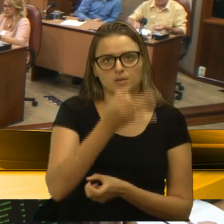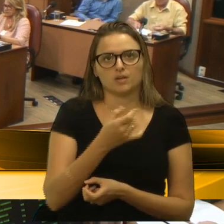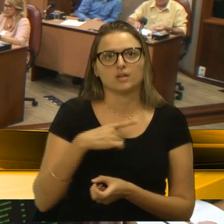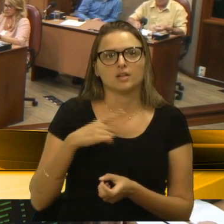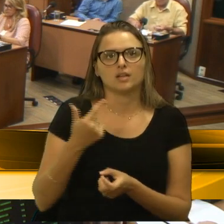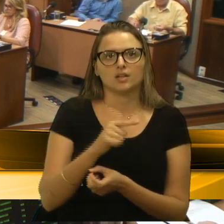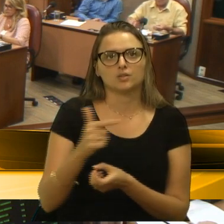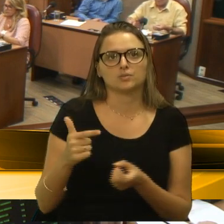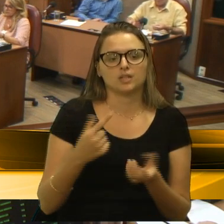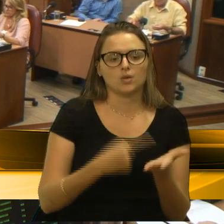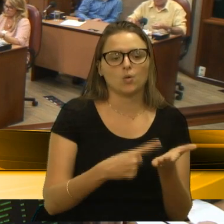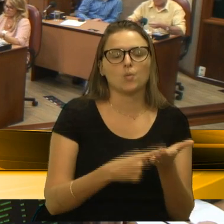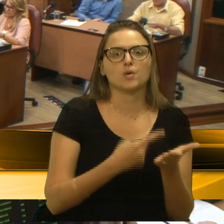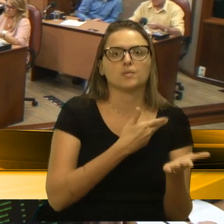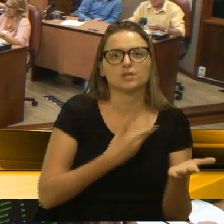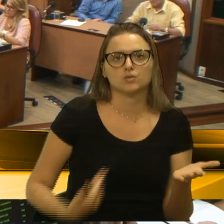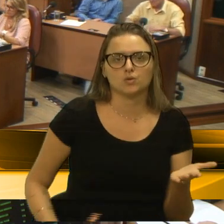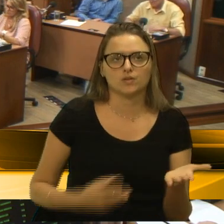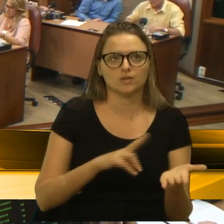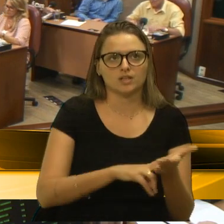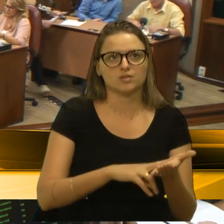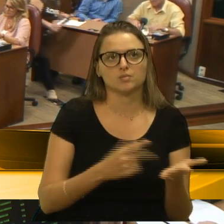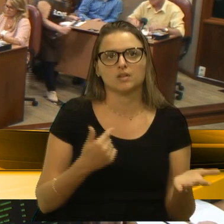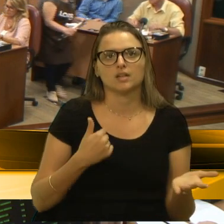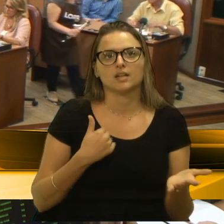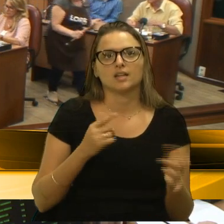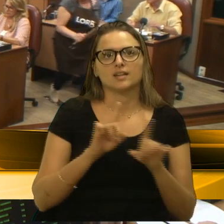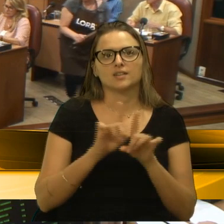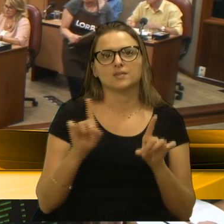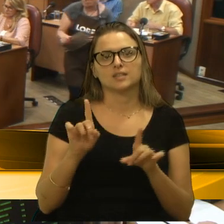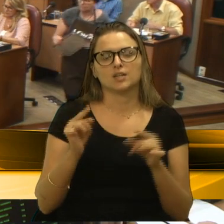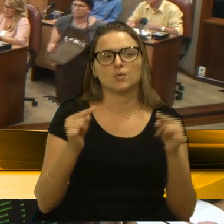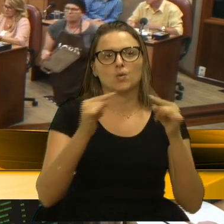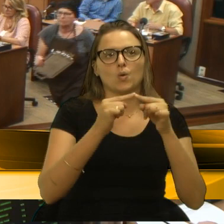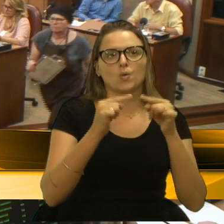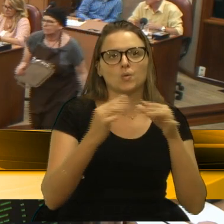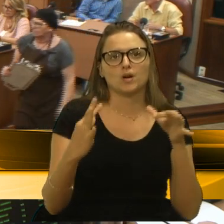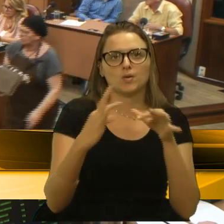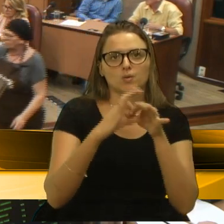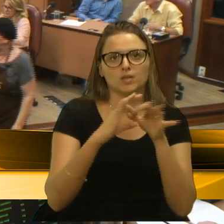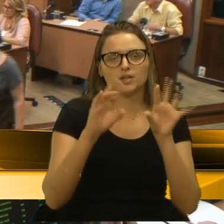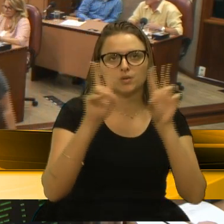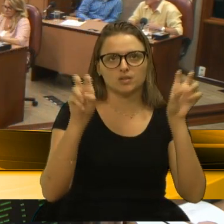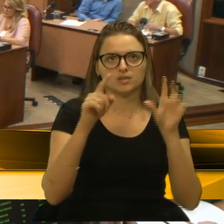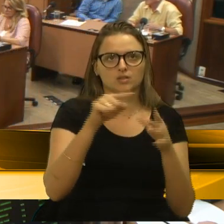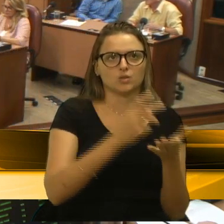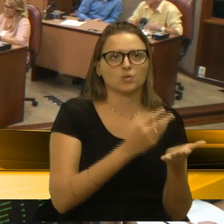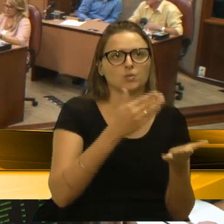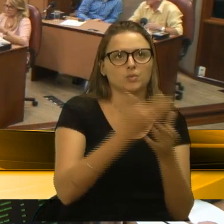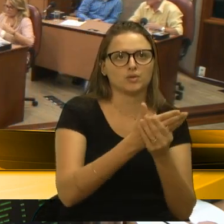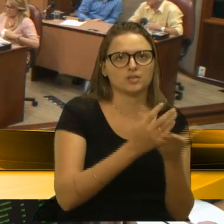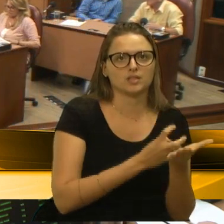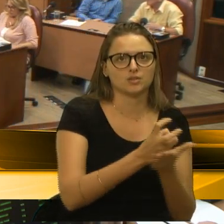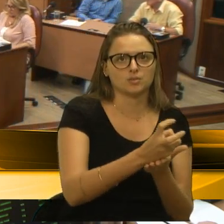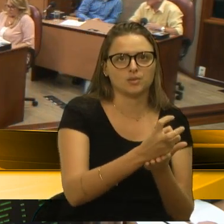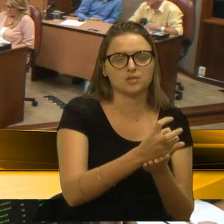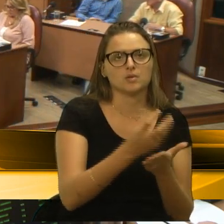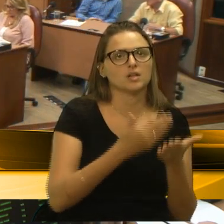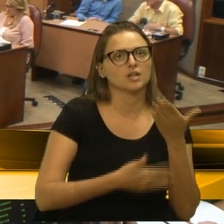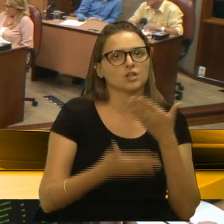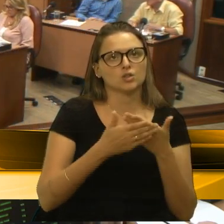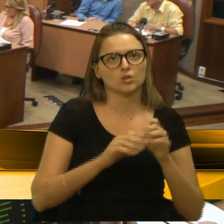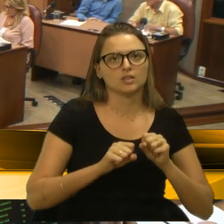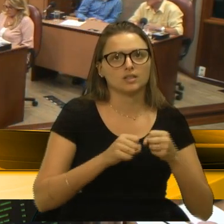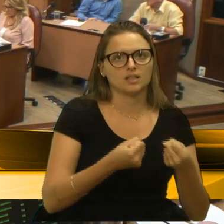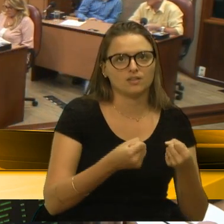com esse governo. Não dá para querer linkar um assunto com o outro, porque uma coisa foi o processo de impeachment, no qual toda a defesa que Vossa